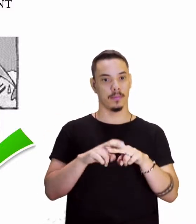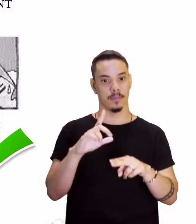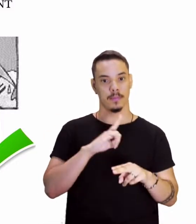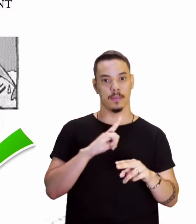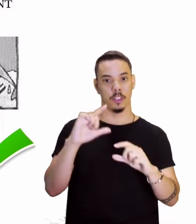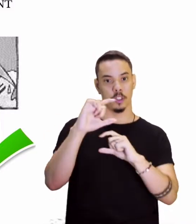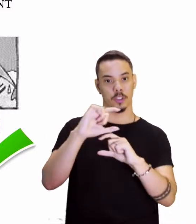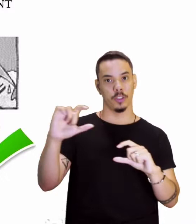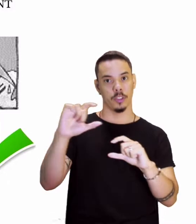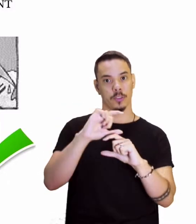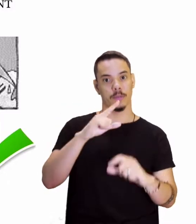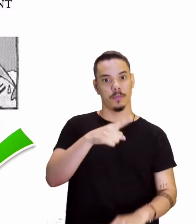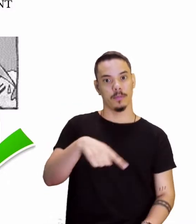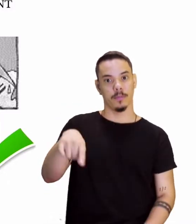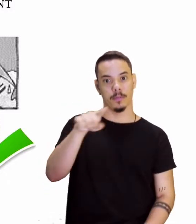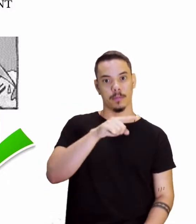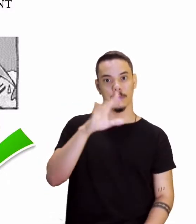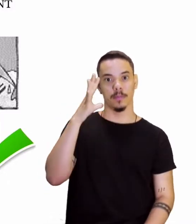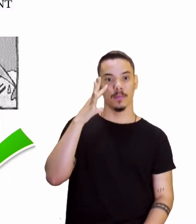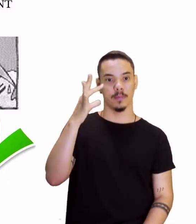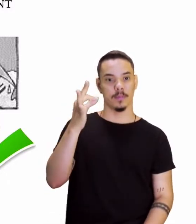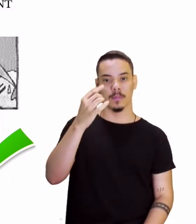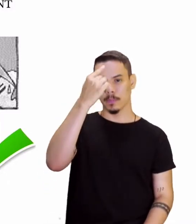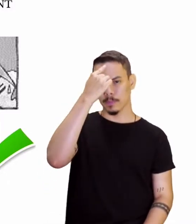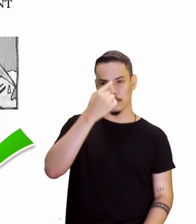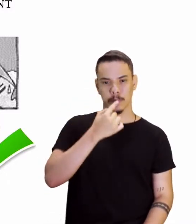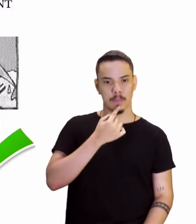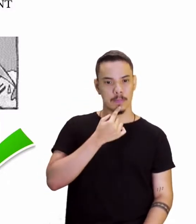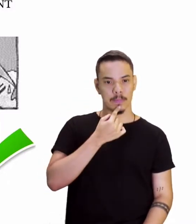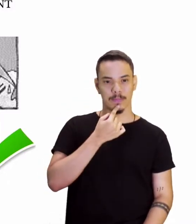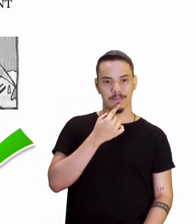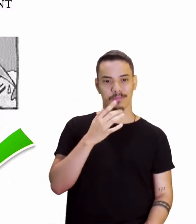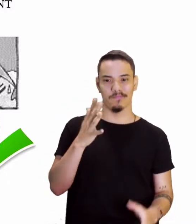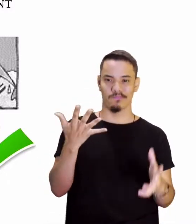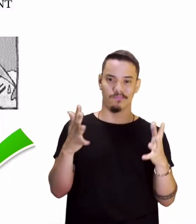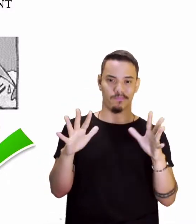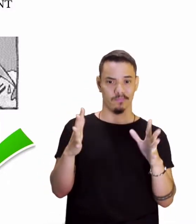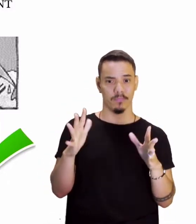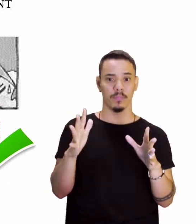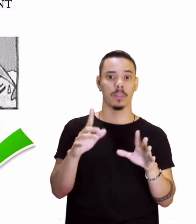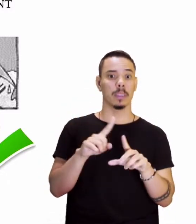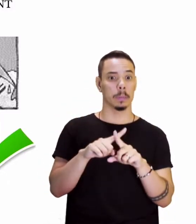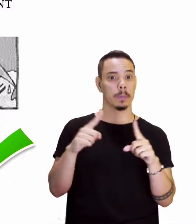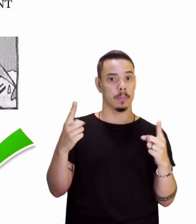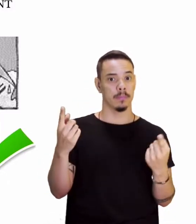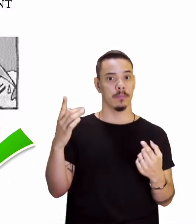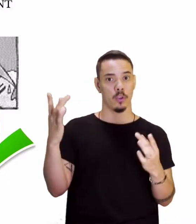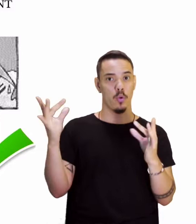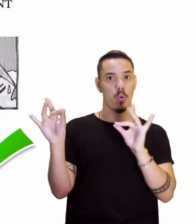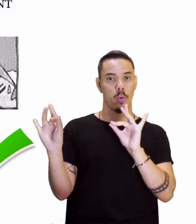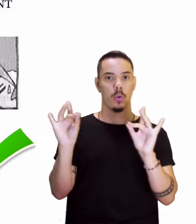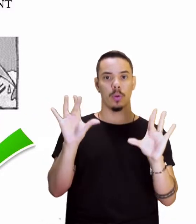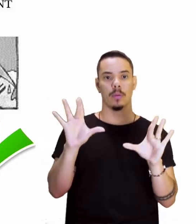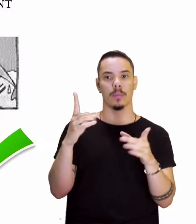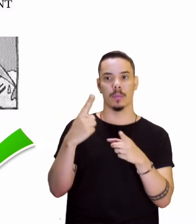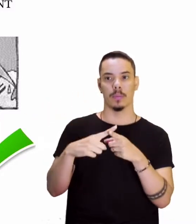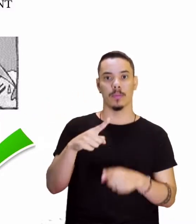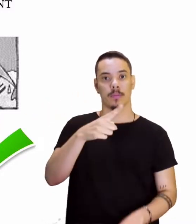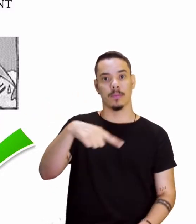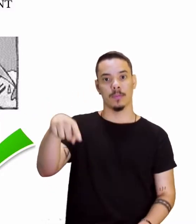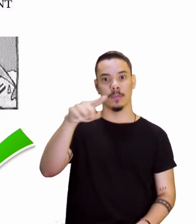que você vai prestar atenção. A imagem aqui não tá muito bacana, tá bom? Mas você vai fazer